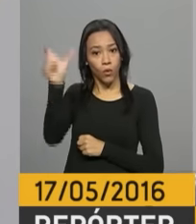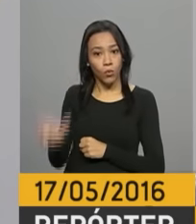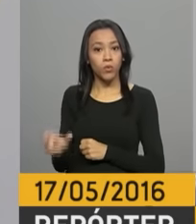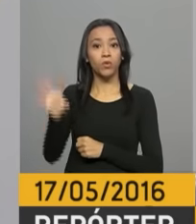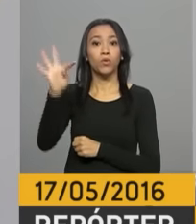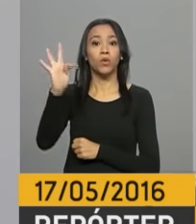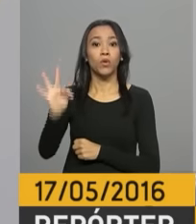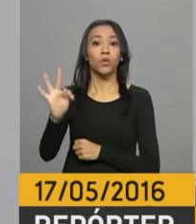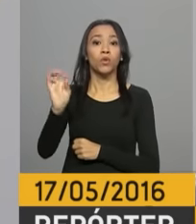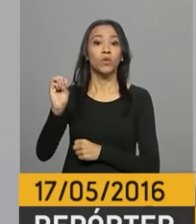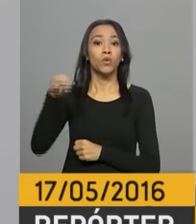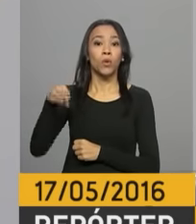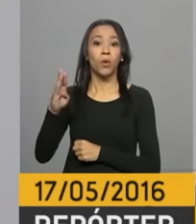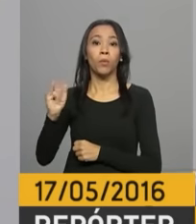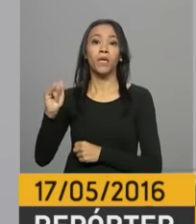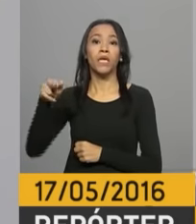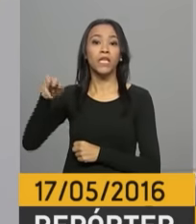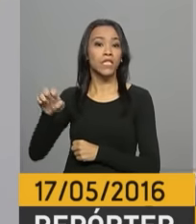Banco Central.